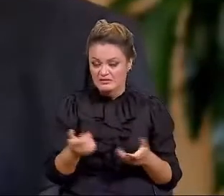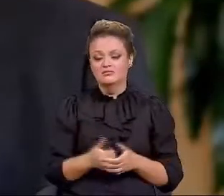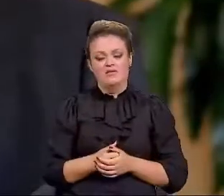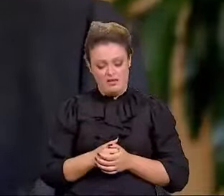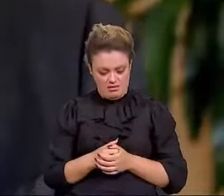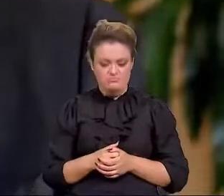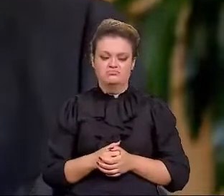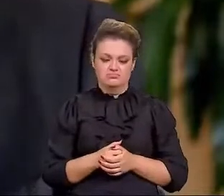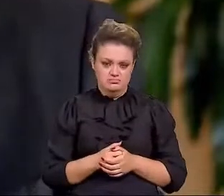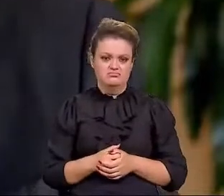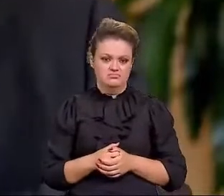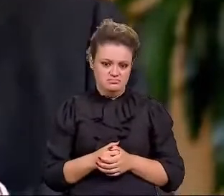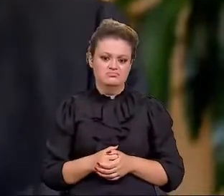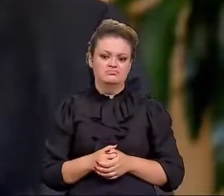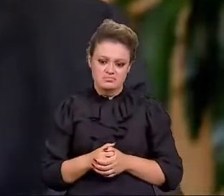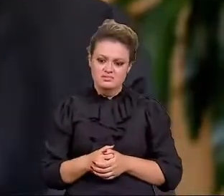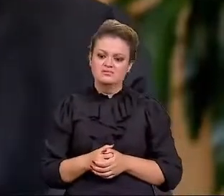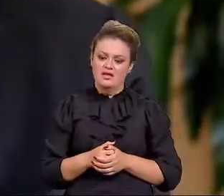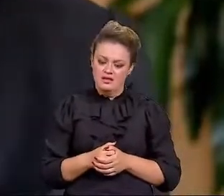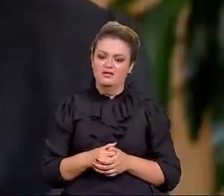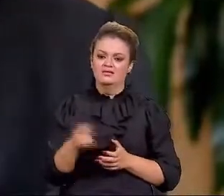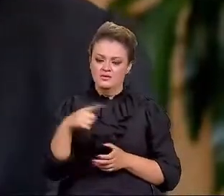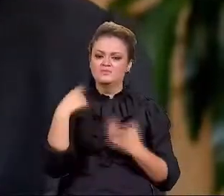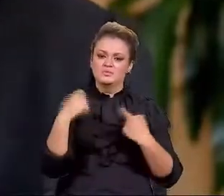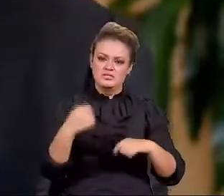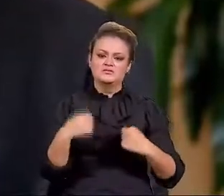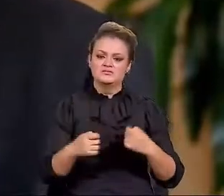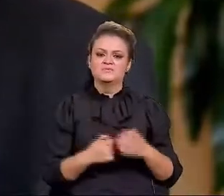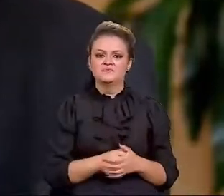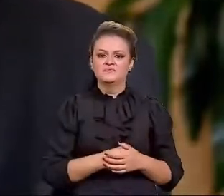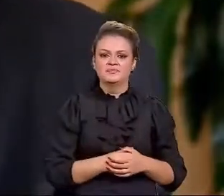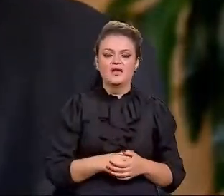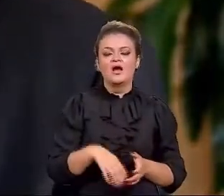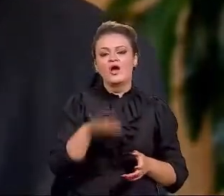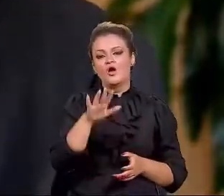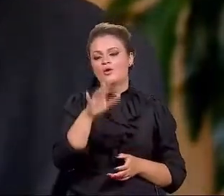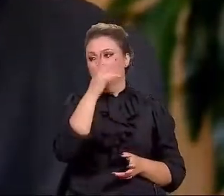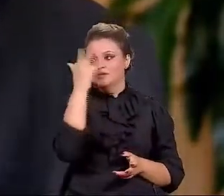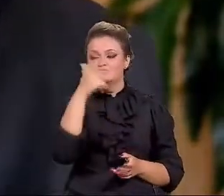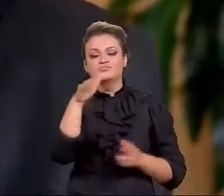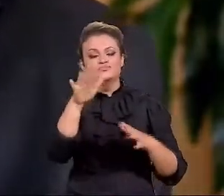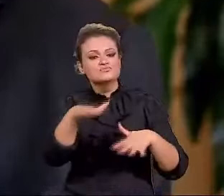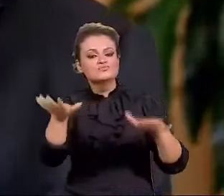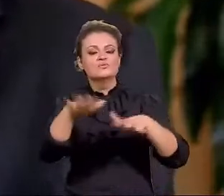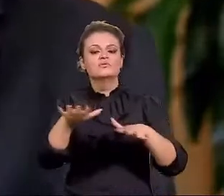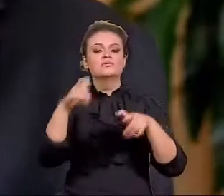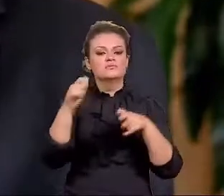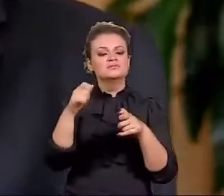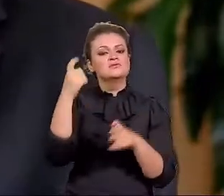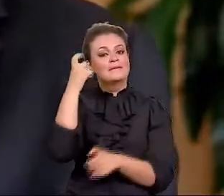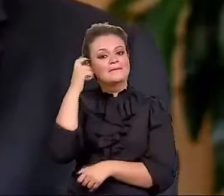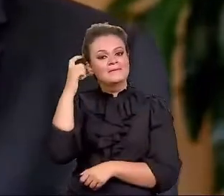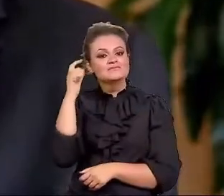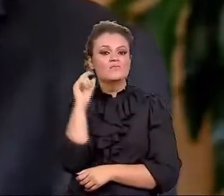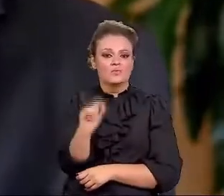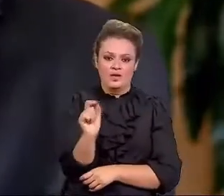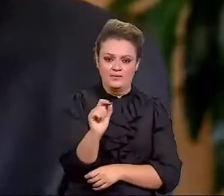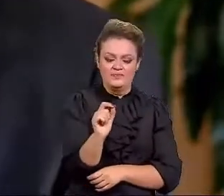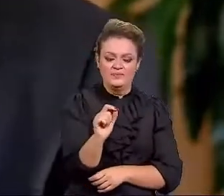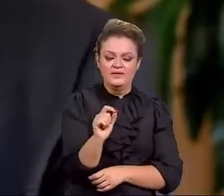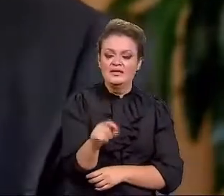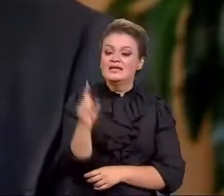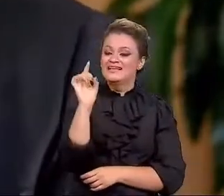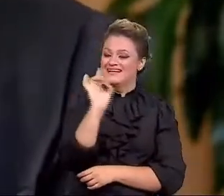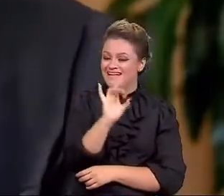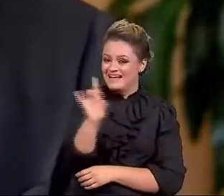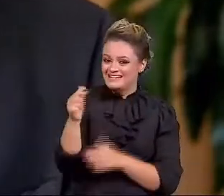fazer isso. Aliás, a humanidade toda precisa levar em conta que cada gesto nosso daqui para frente,